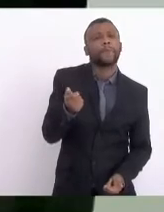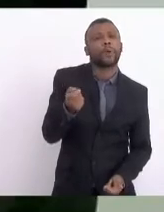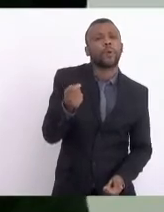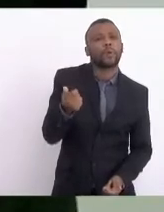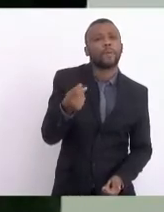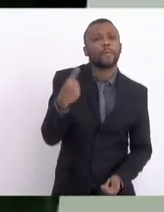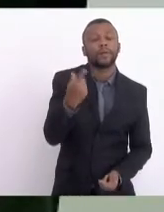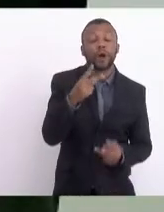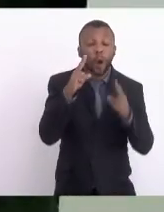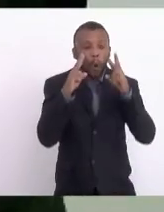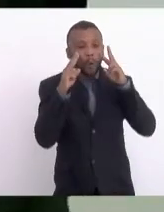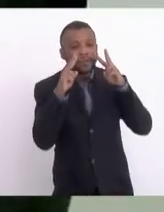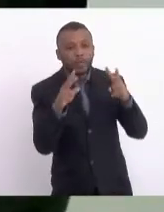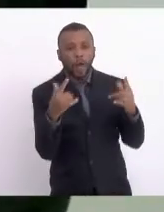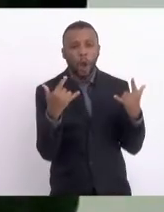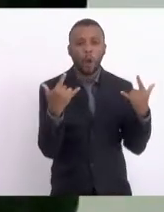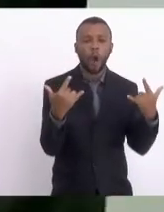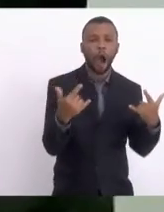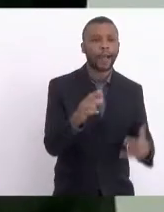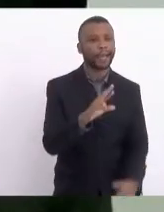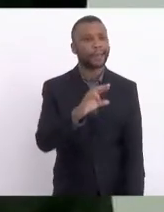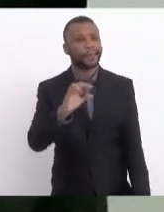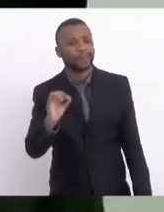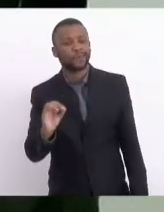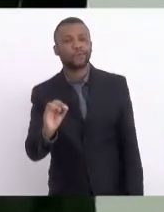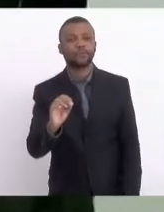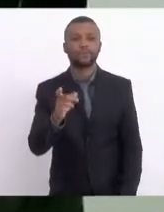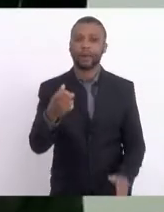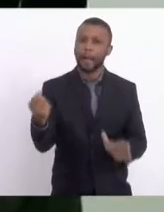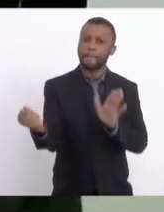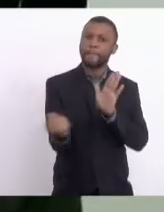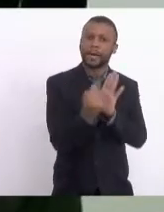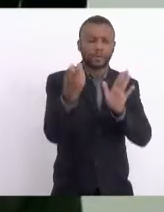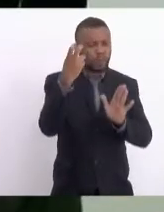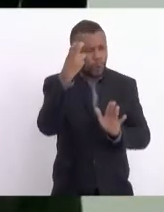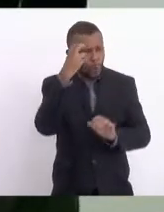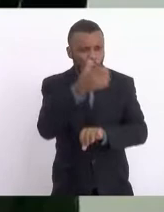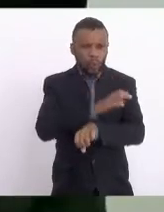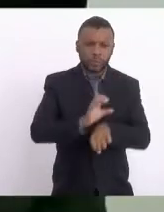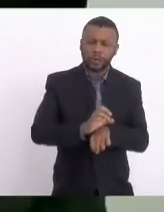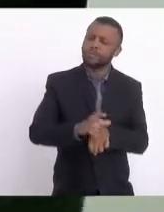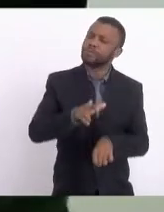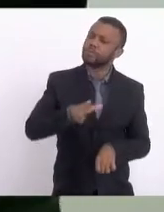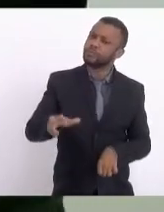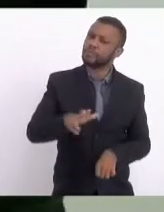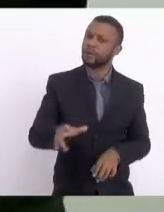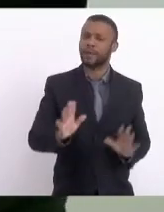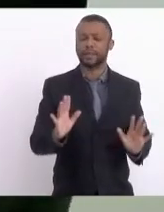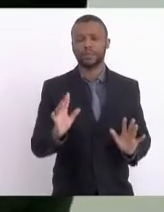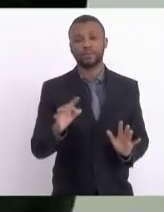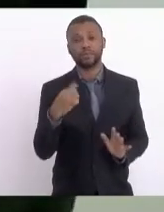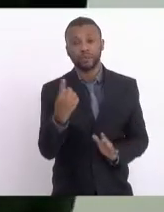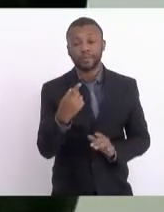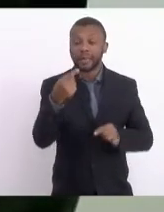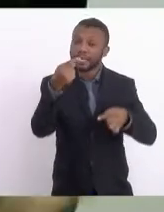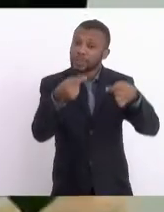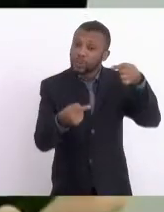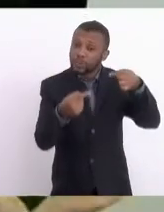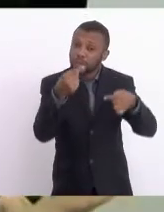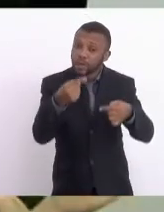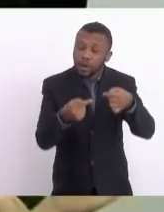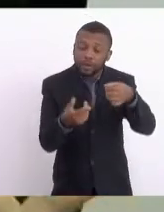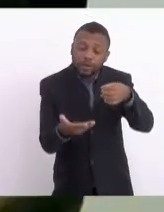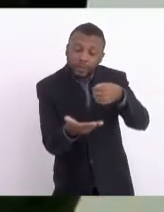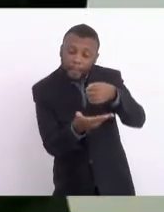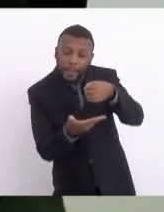Então, para que a gente não fique nessa discussão baseada em conceitos de